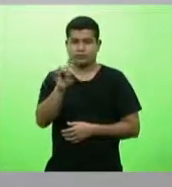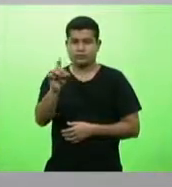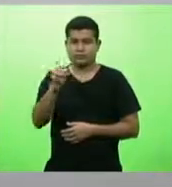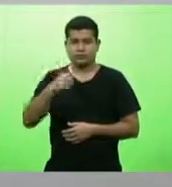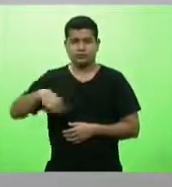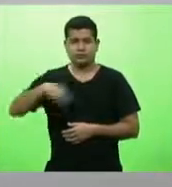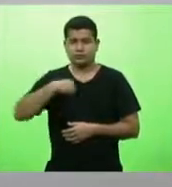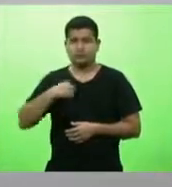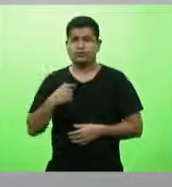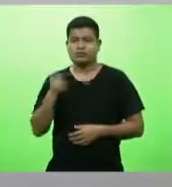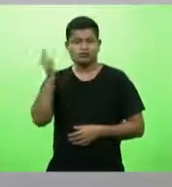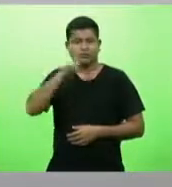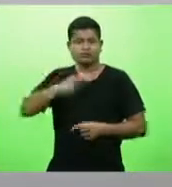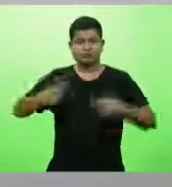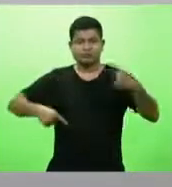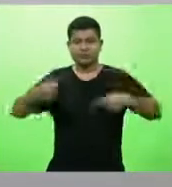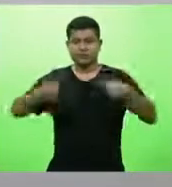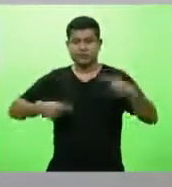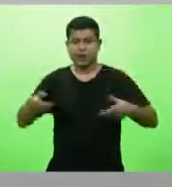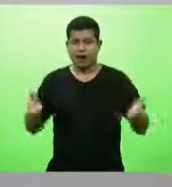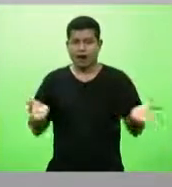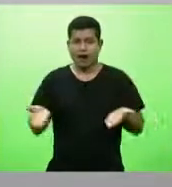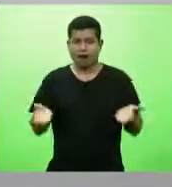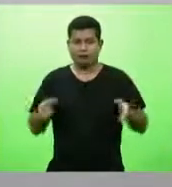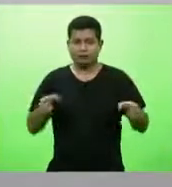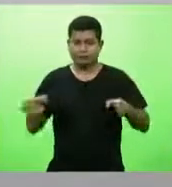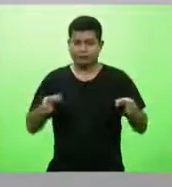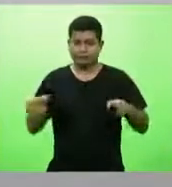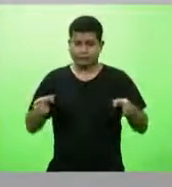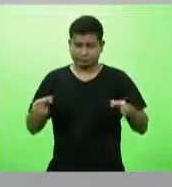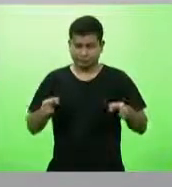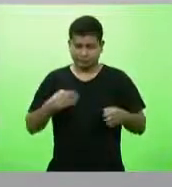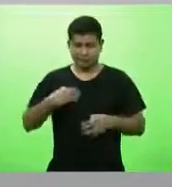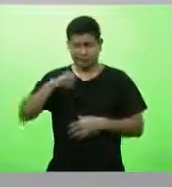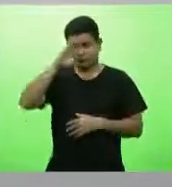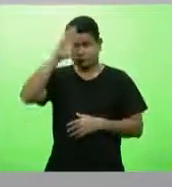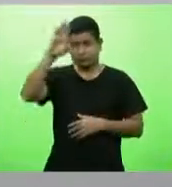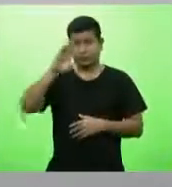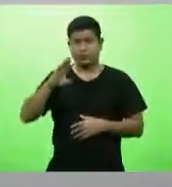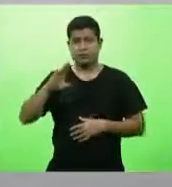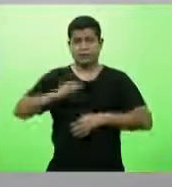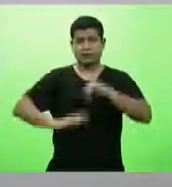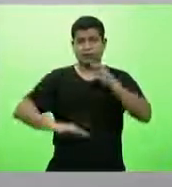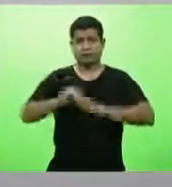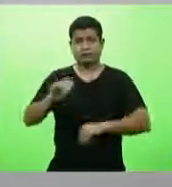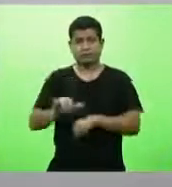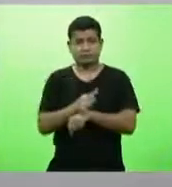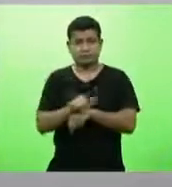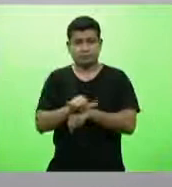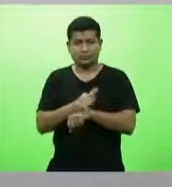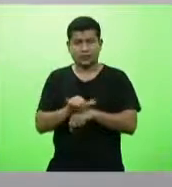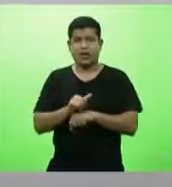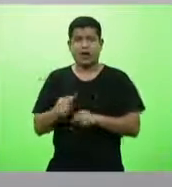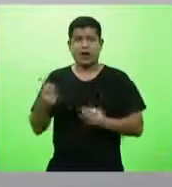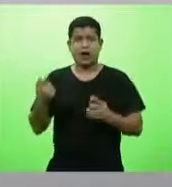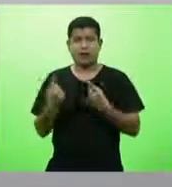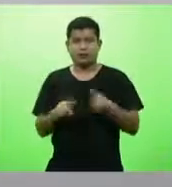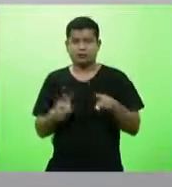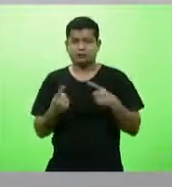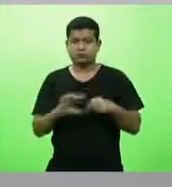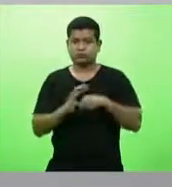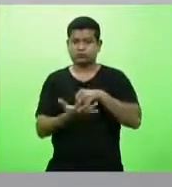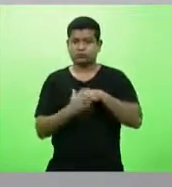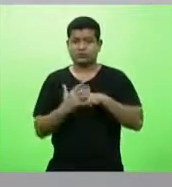esse momento e principalmente nas ações de enfrentamento à pandemia e com ênfase especial à questão